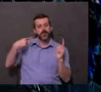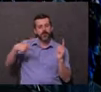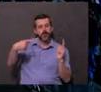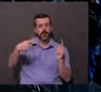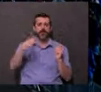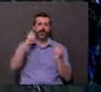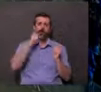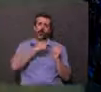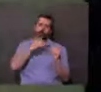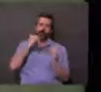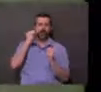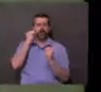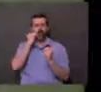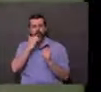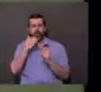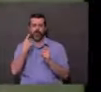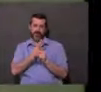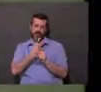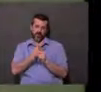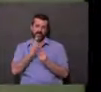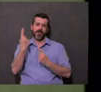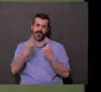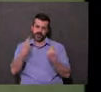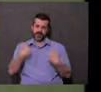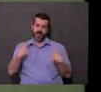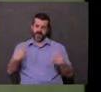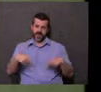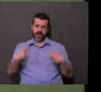dolorosas que as circunstâncias da vida nos trazem.